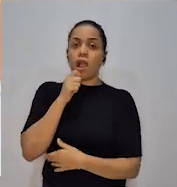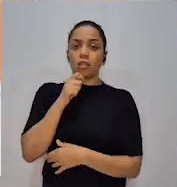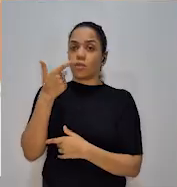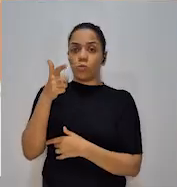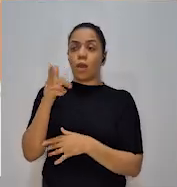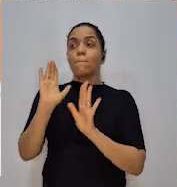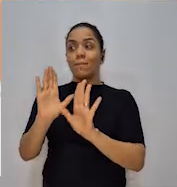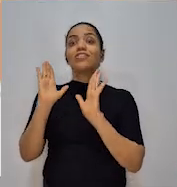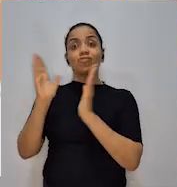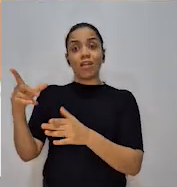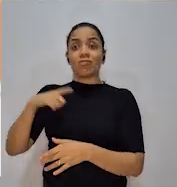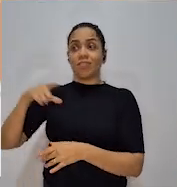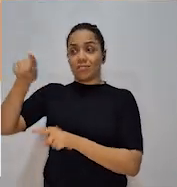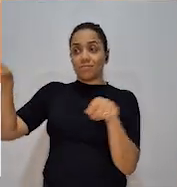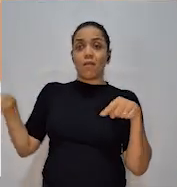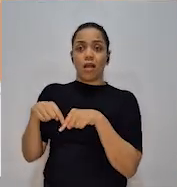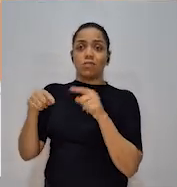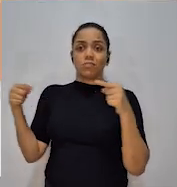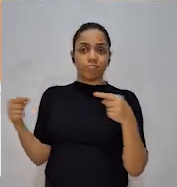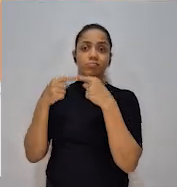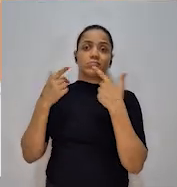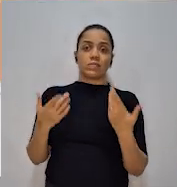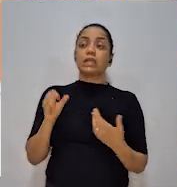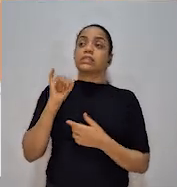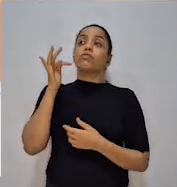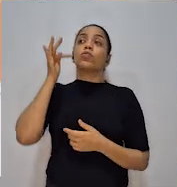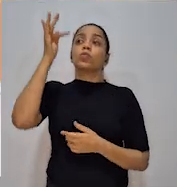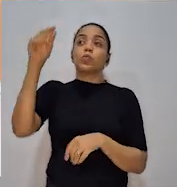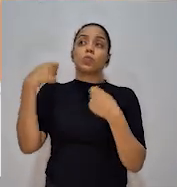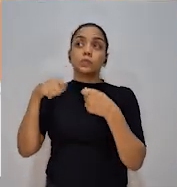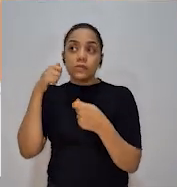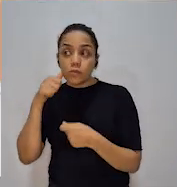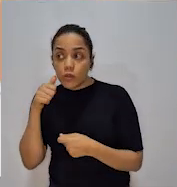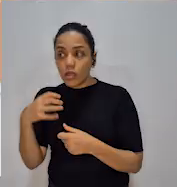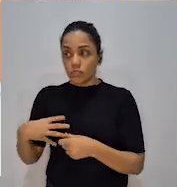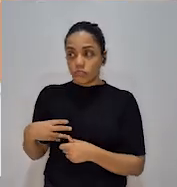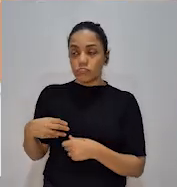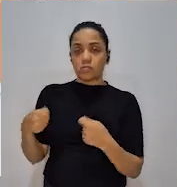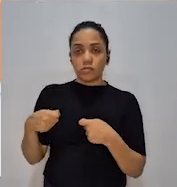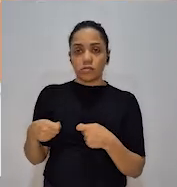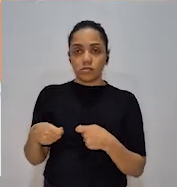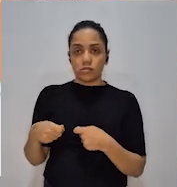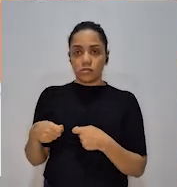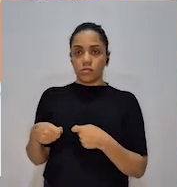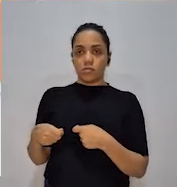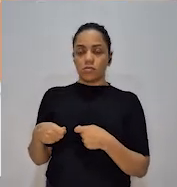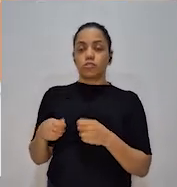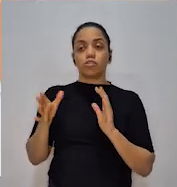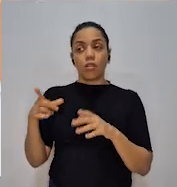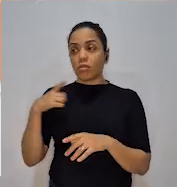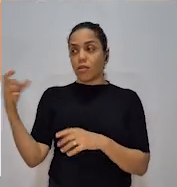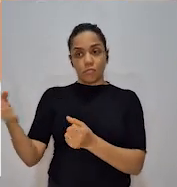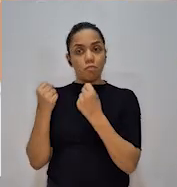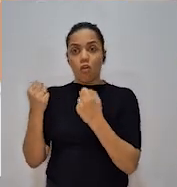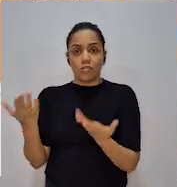eles já construíram um ambiente propício para quando as mulheres precisarem, já estão lá com toda a sua